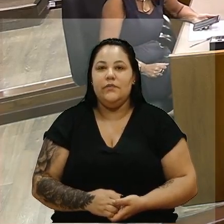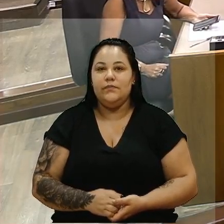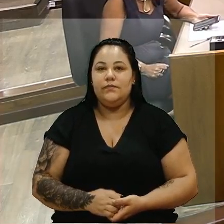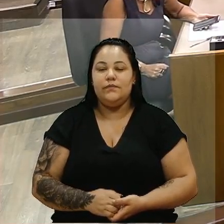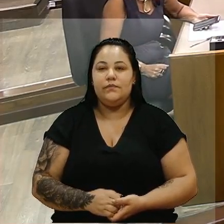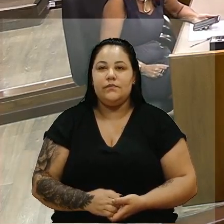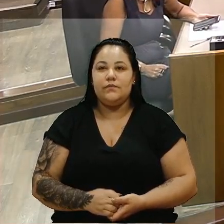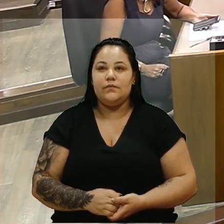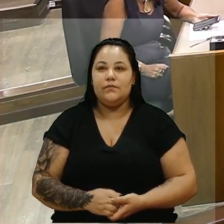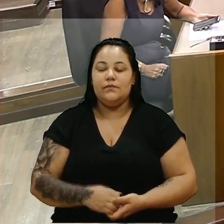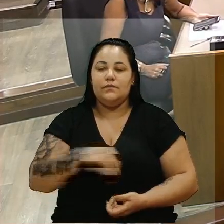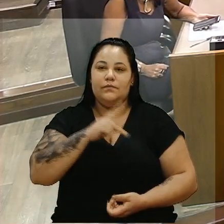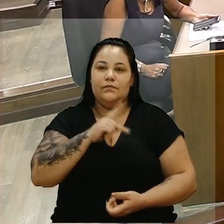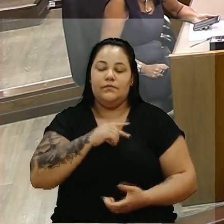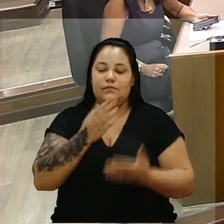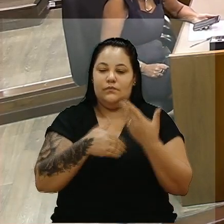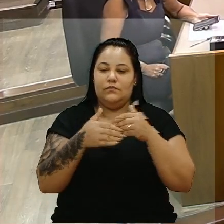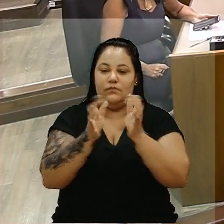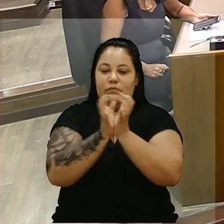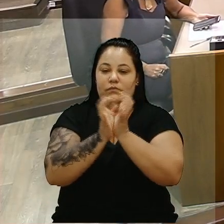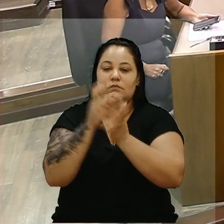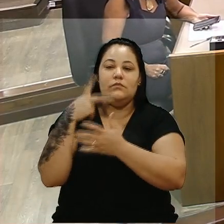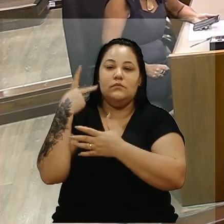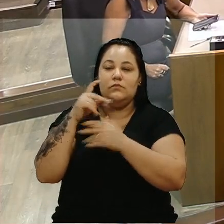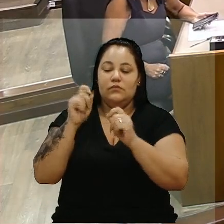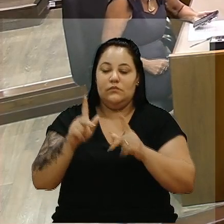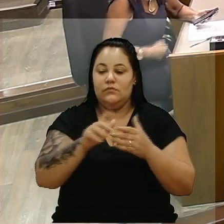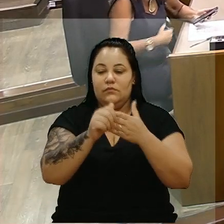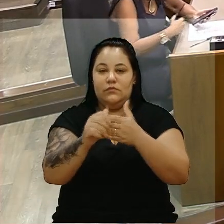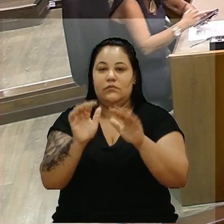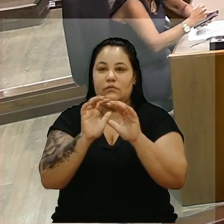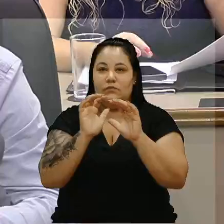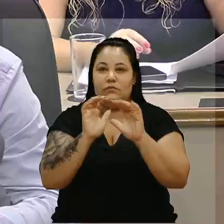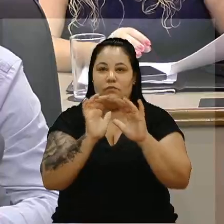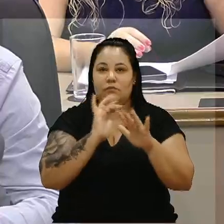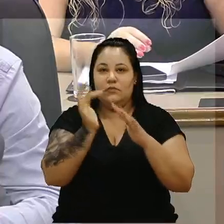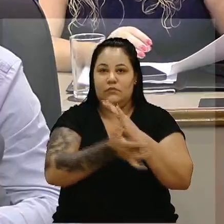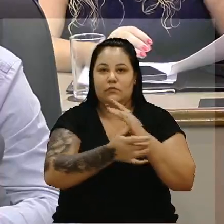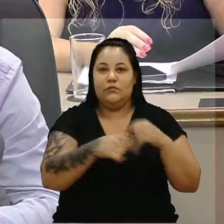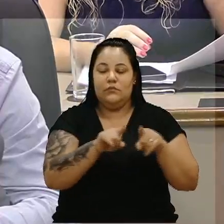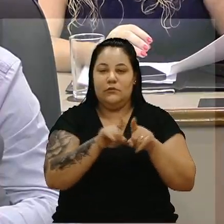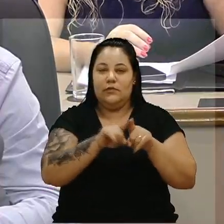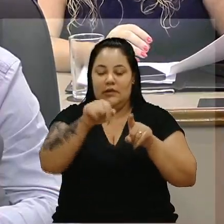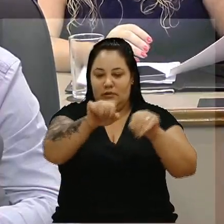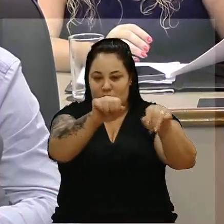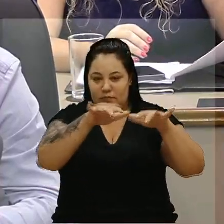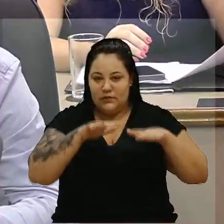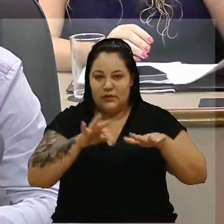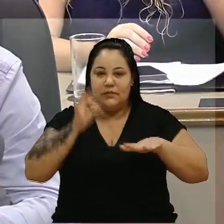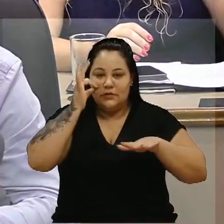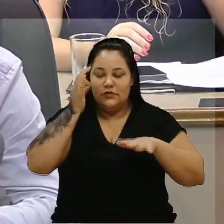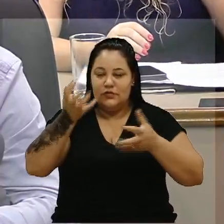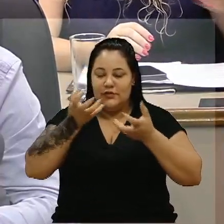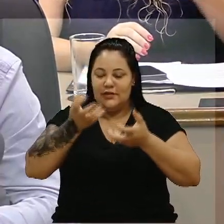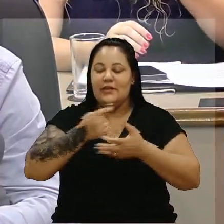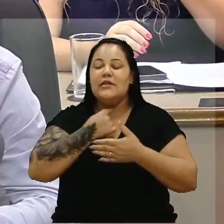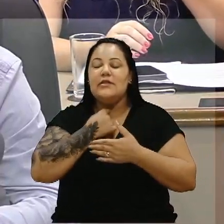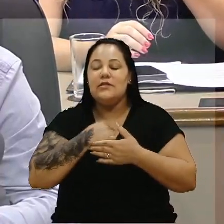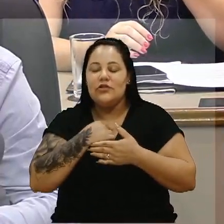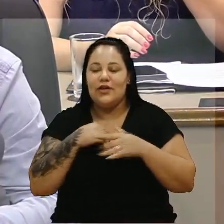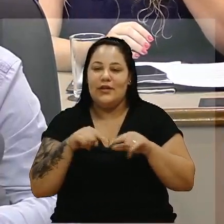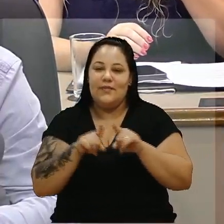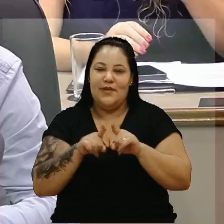Senhor presidente, nobres colegas vereadores, a todos que nos assistem nas redes sociais e aqui no nosso plenário, né, eu gostaria de desejar, então, aqui um